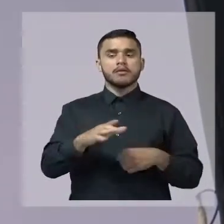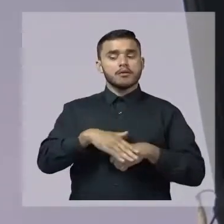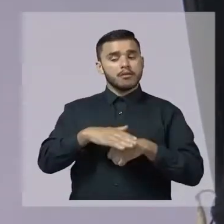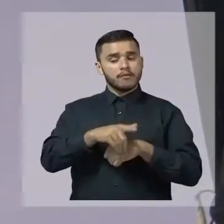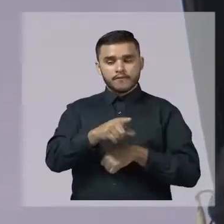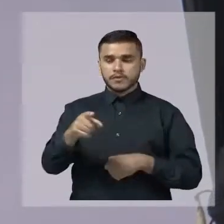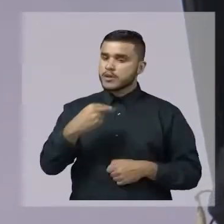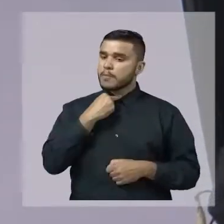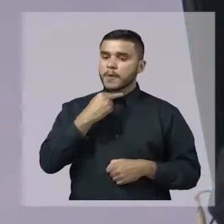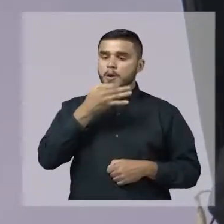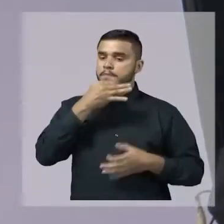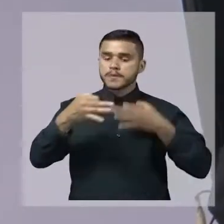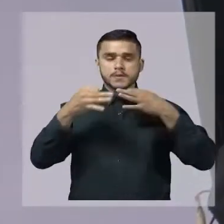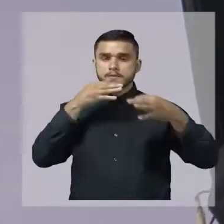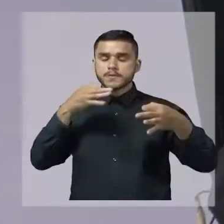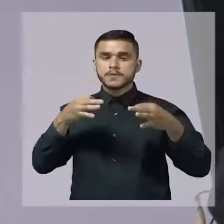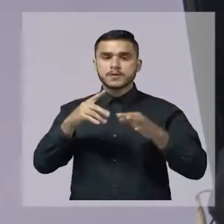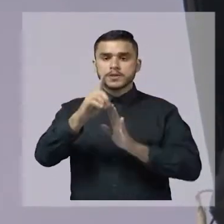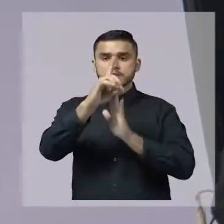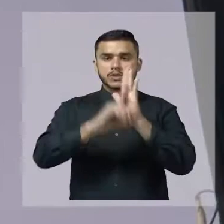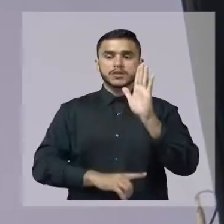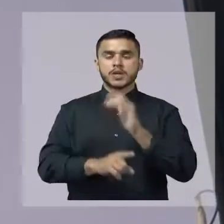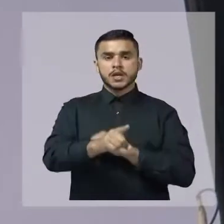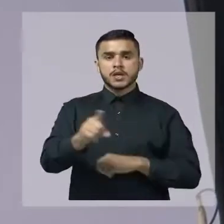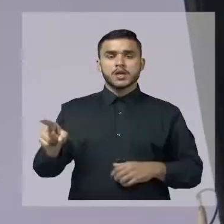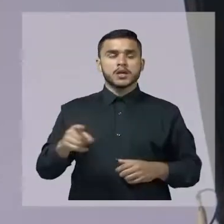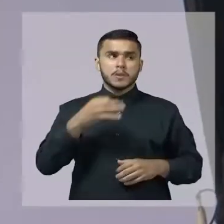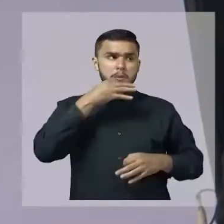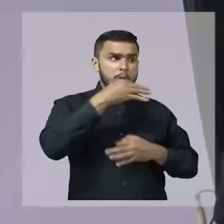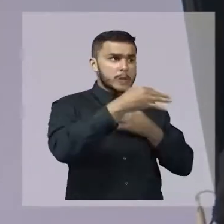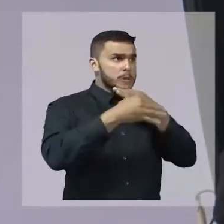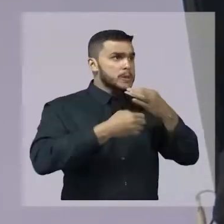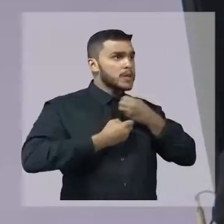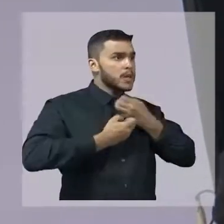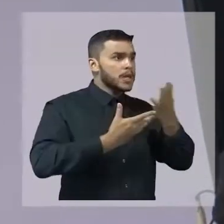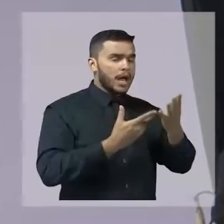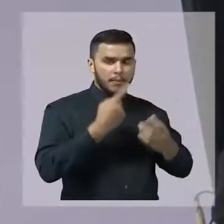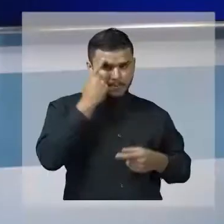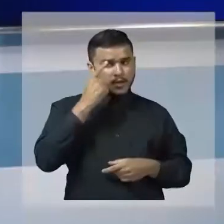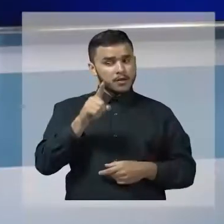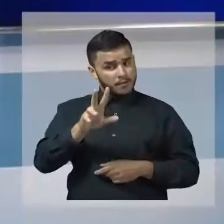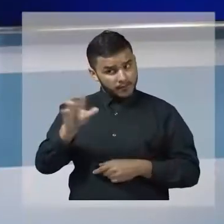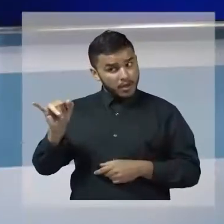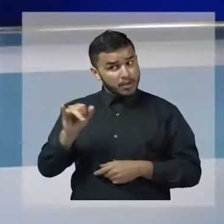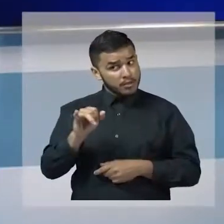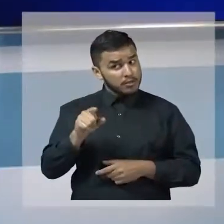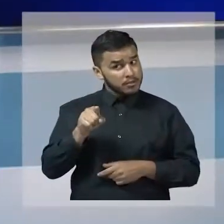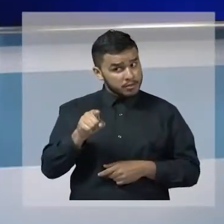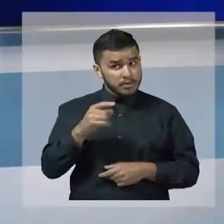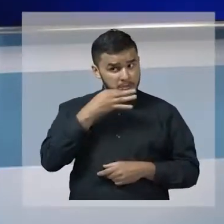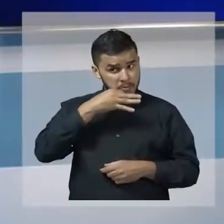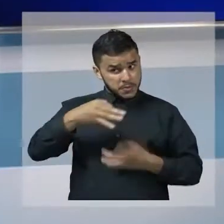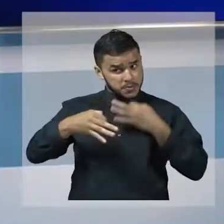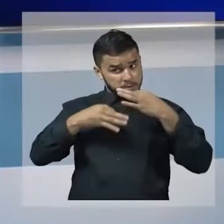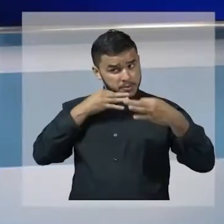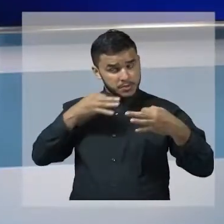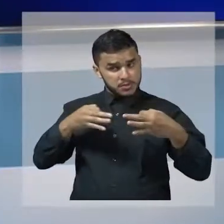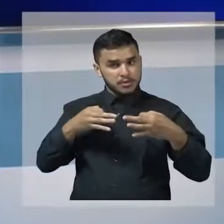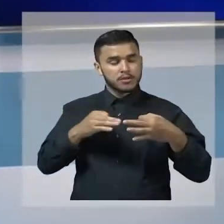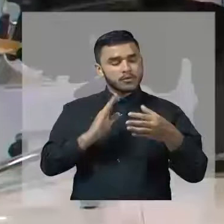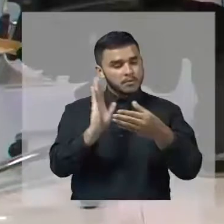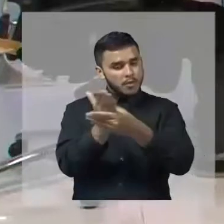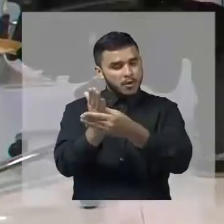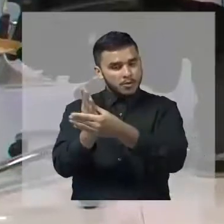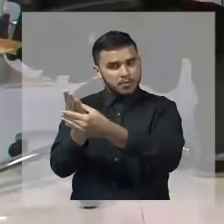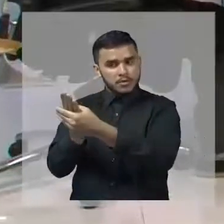intimidar o direito à crítica, que também é assegurado pela Constituição. É um problema complexo, mas eu acho